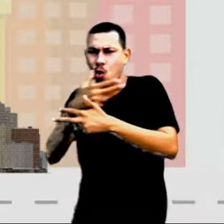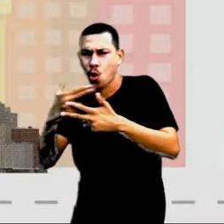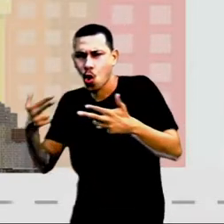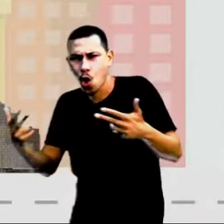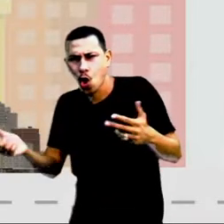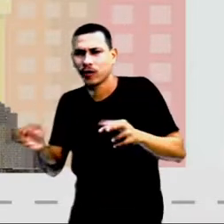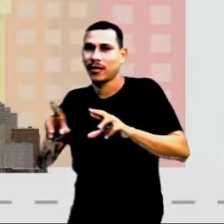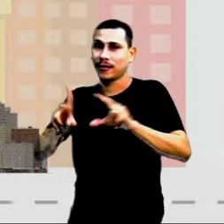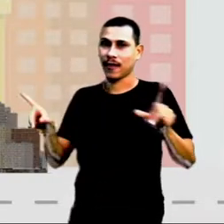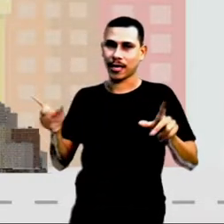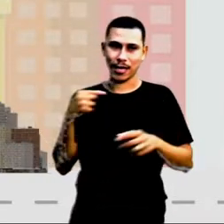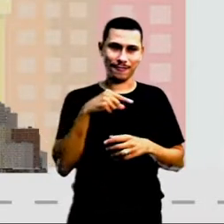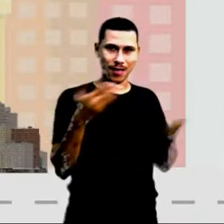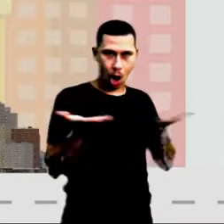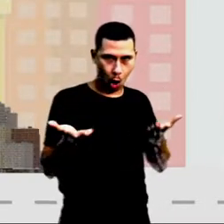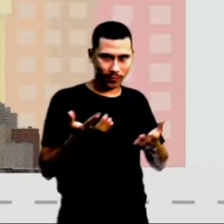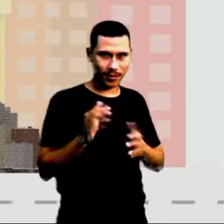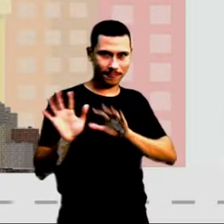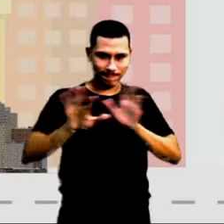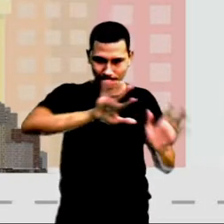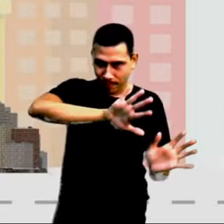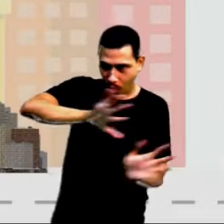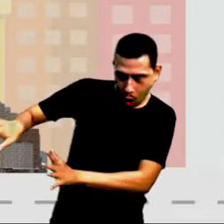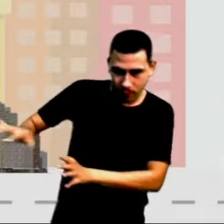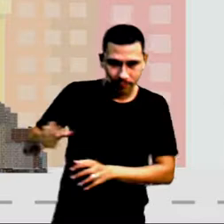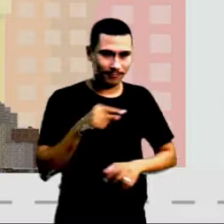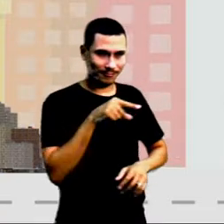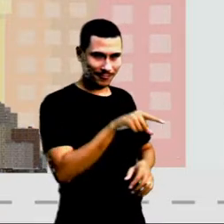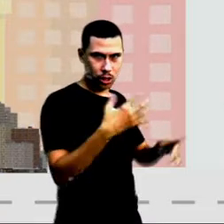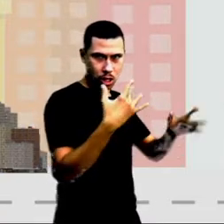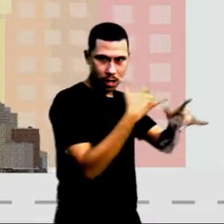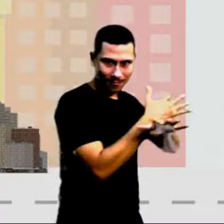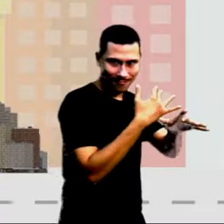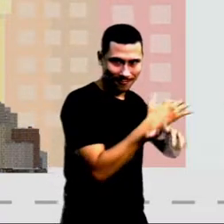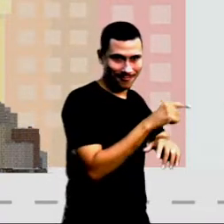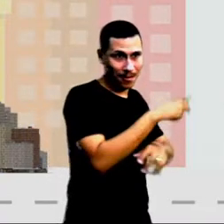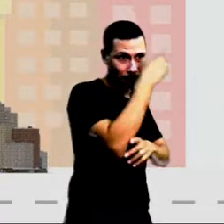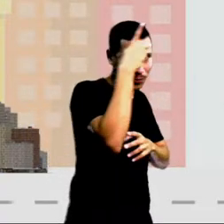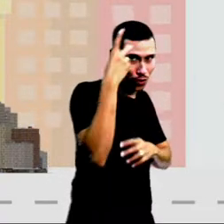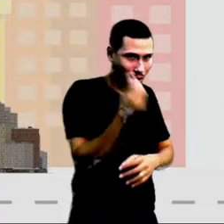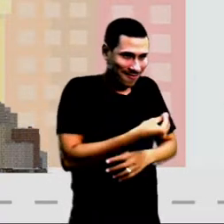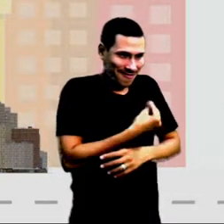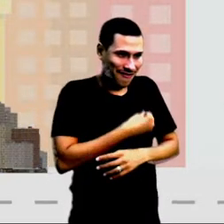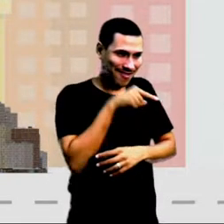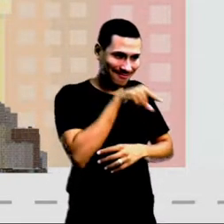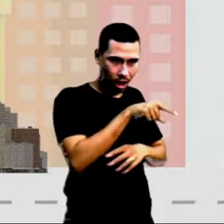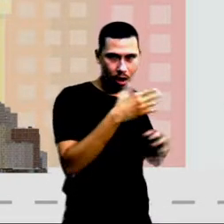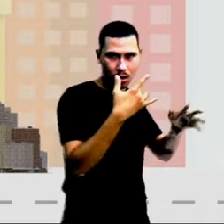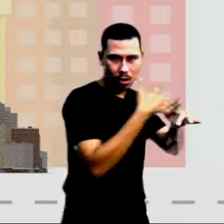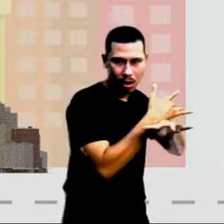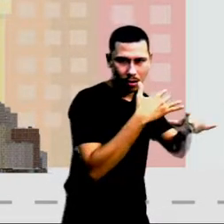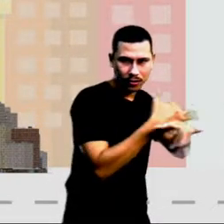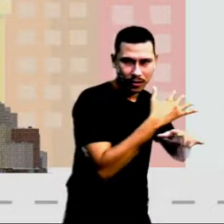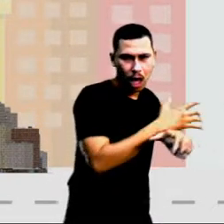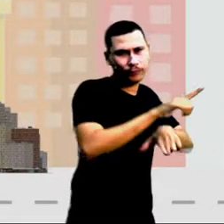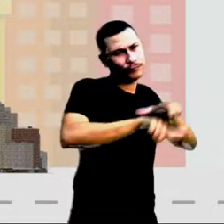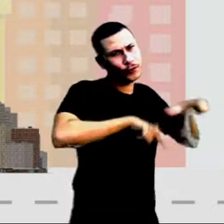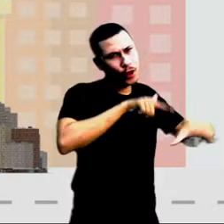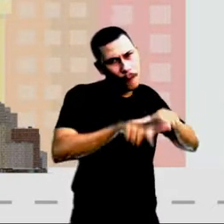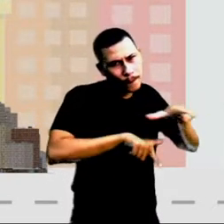Área urbana, que é a cidade. As pessoas que vivem na cidade se dedicam em geral